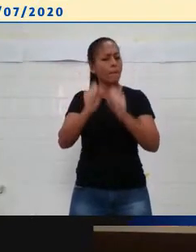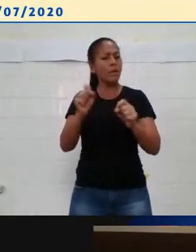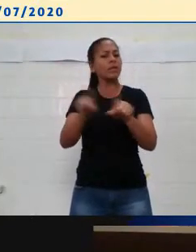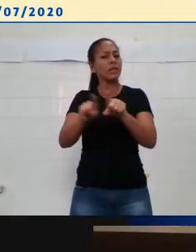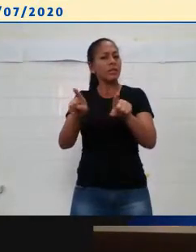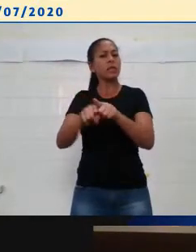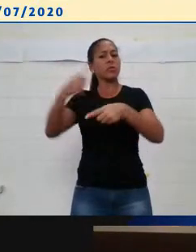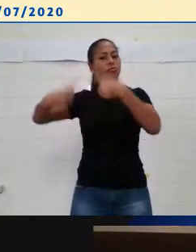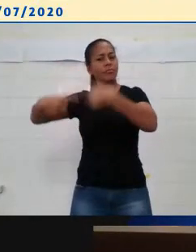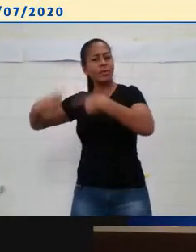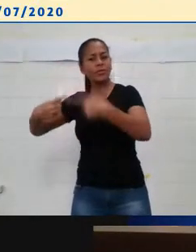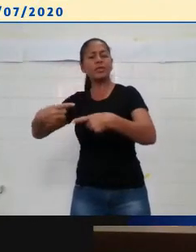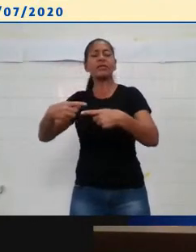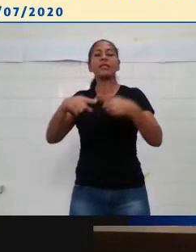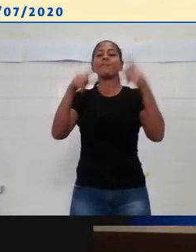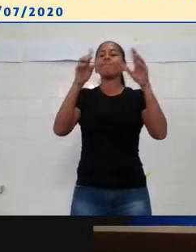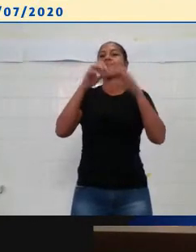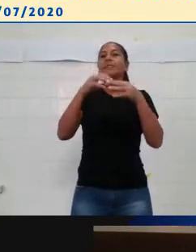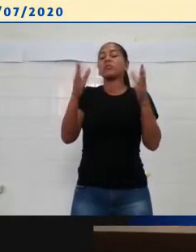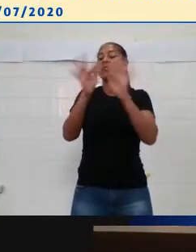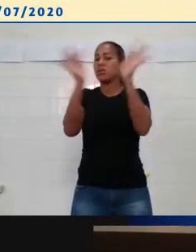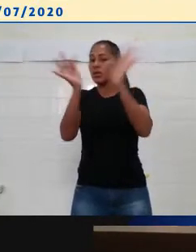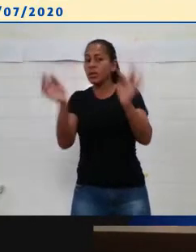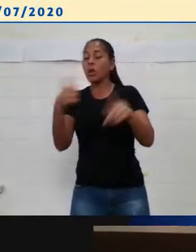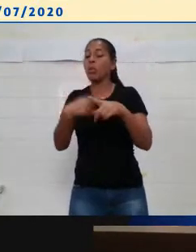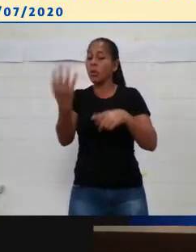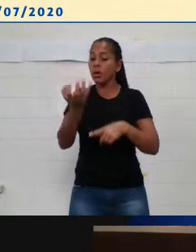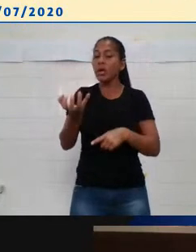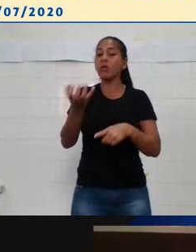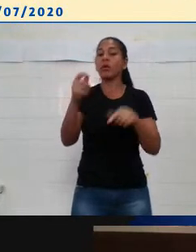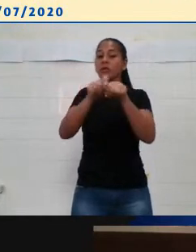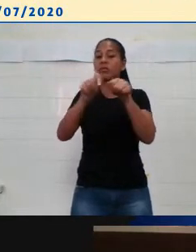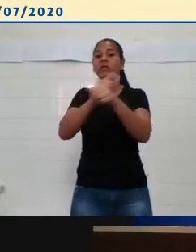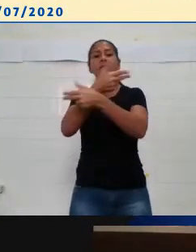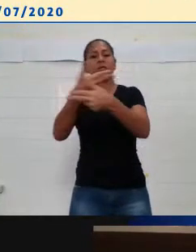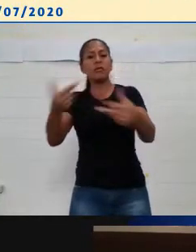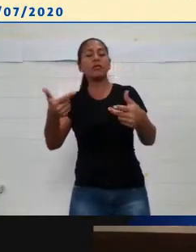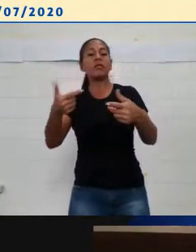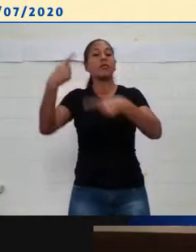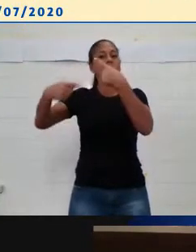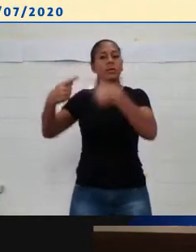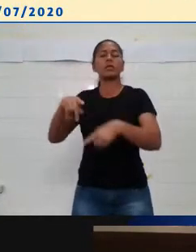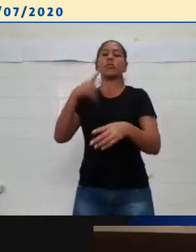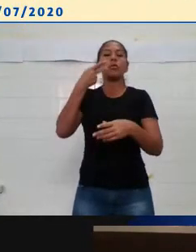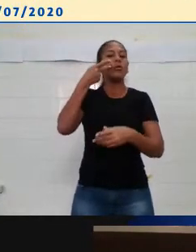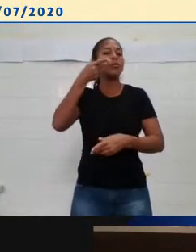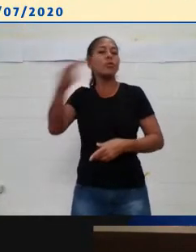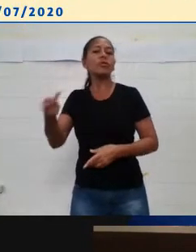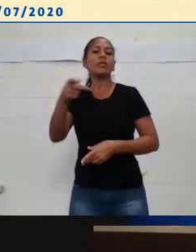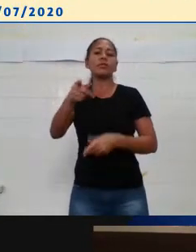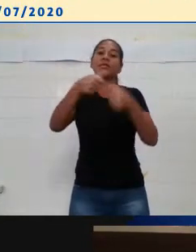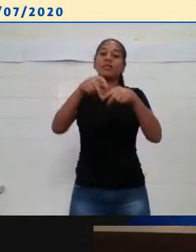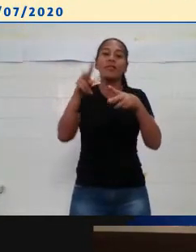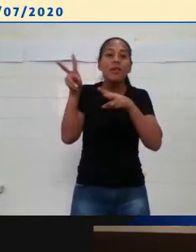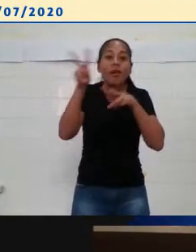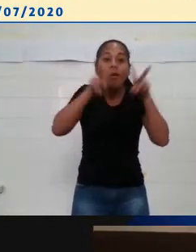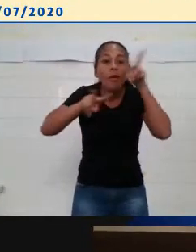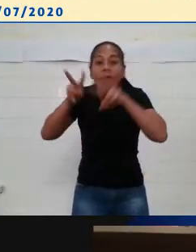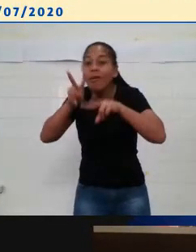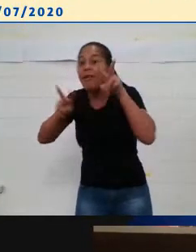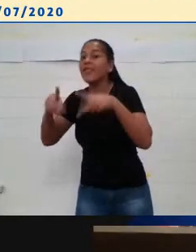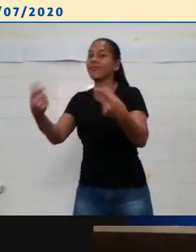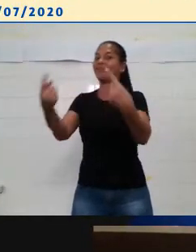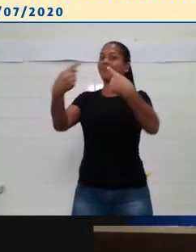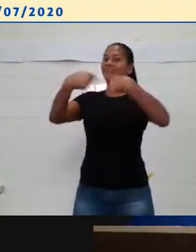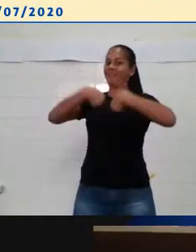discussão vai fluir de uma maneira brilhante, porque eu pretendo fazer algumas pontuações. Então, eu convido que vocês fiquem aí olhando, né, para mim,